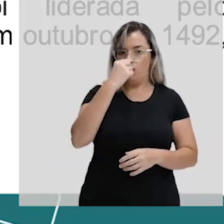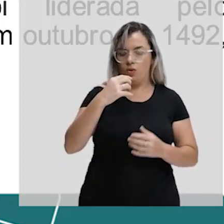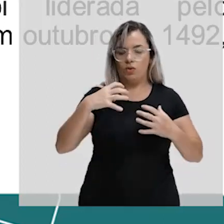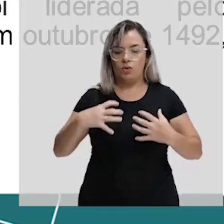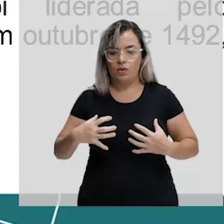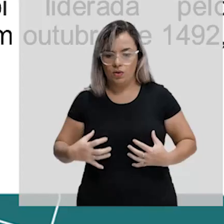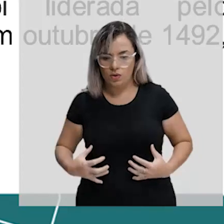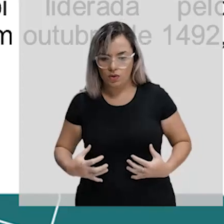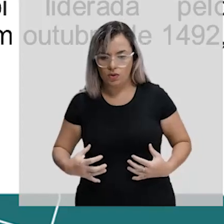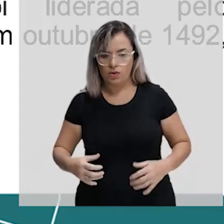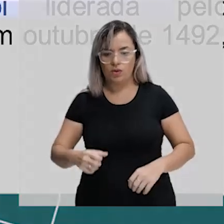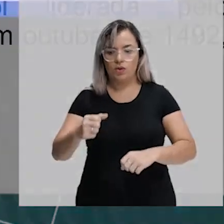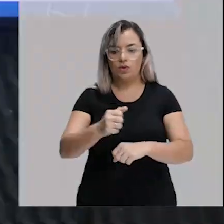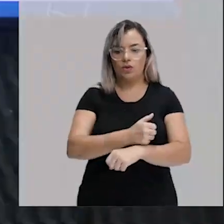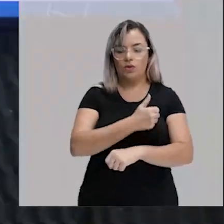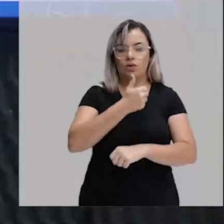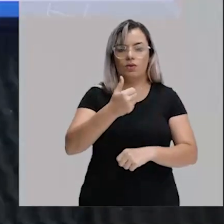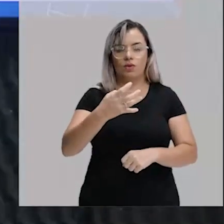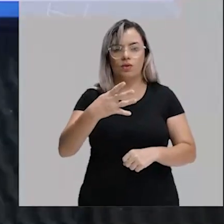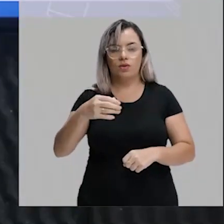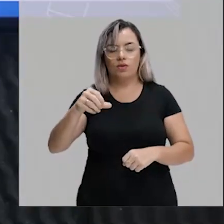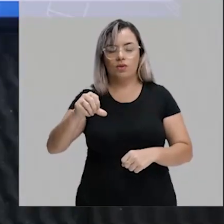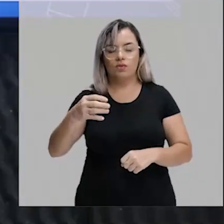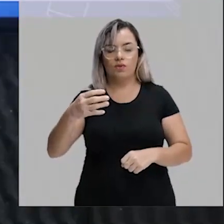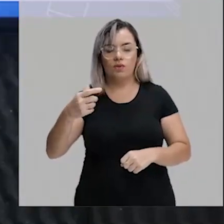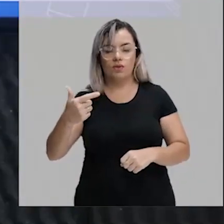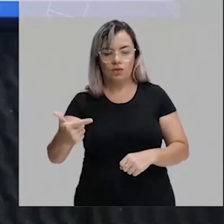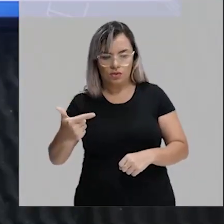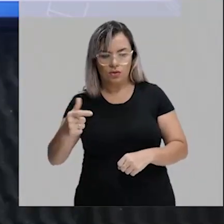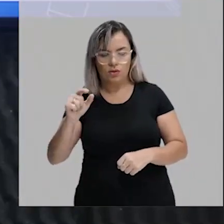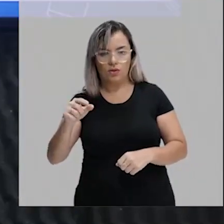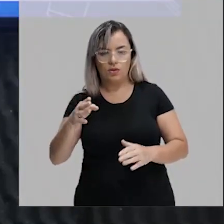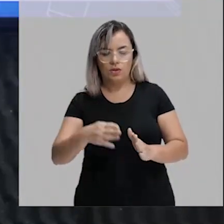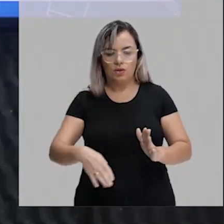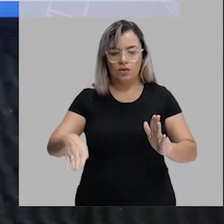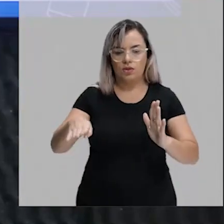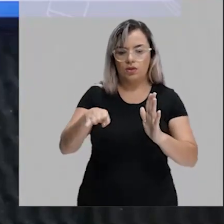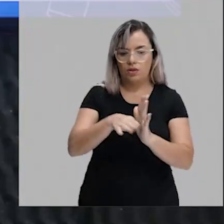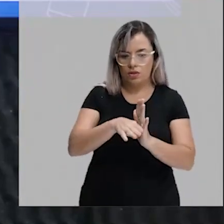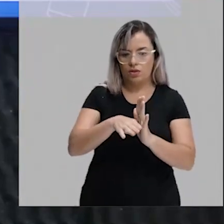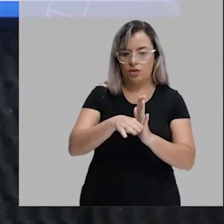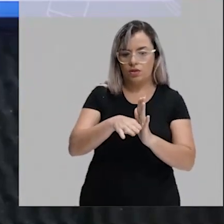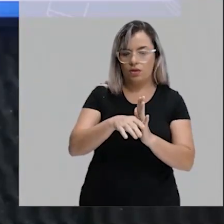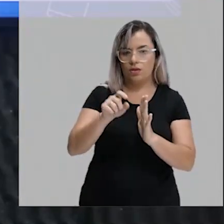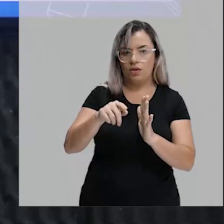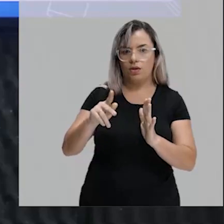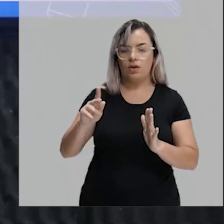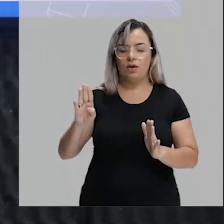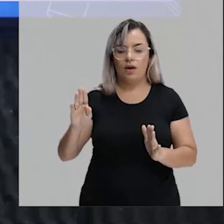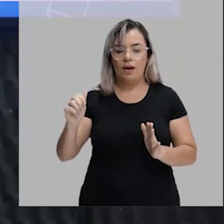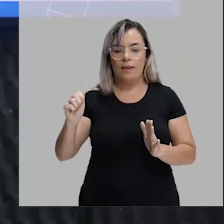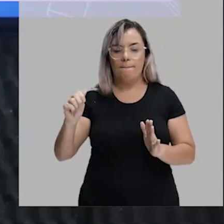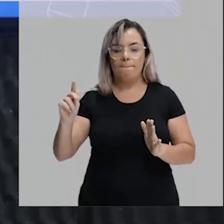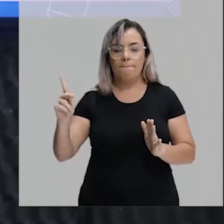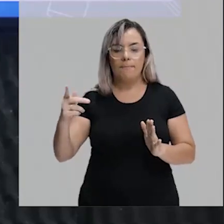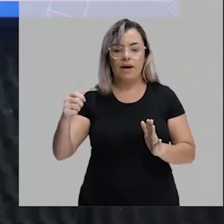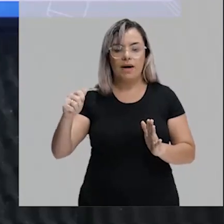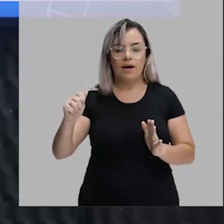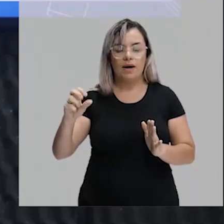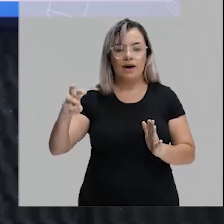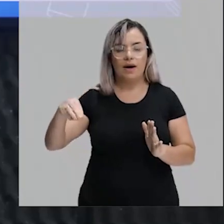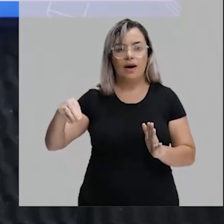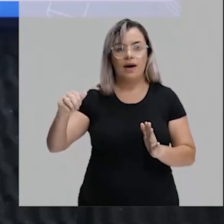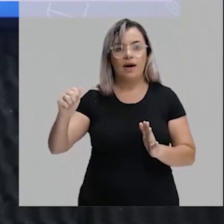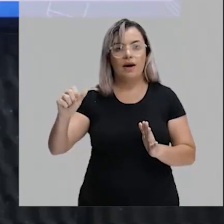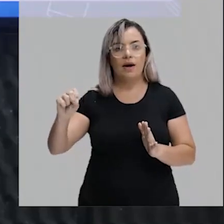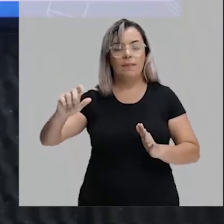em 1492, vai chegar nas Bahamas, na América Central. Colombo,